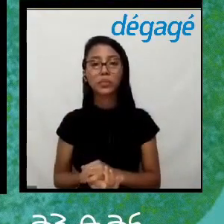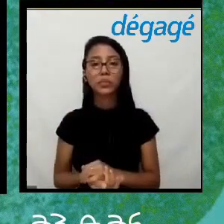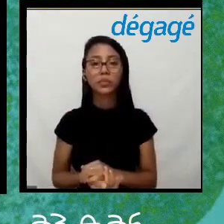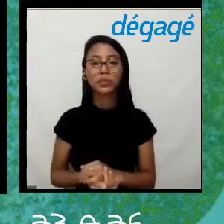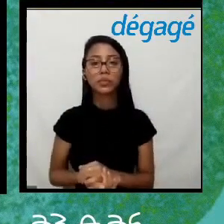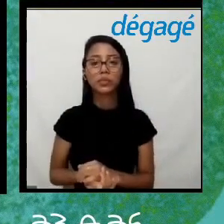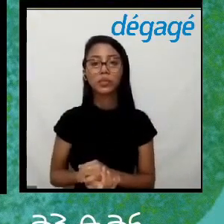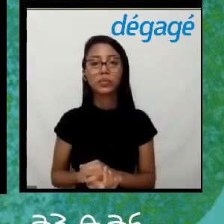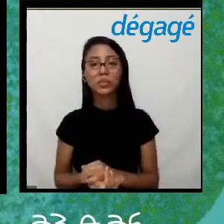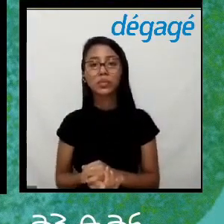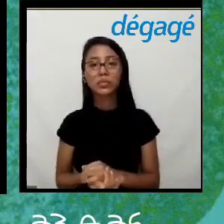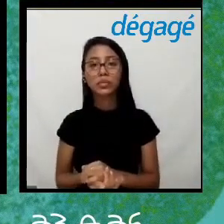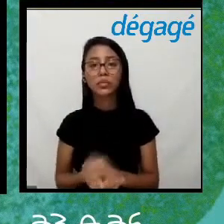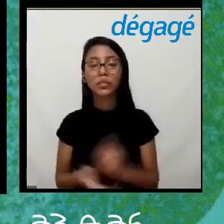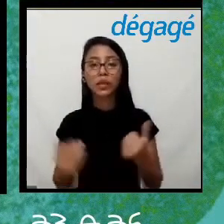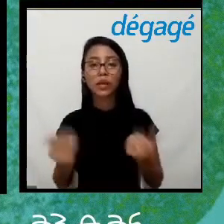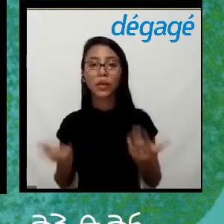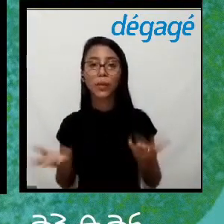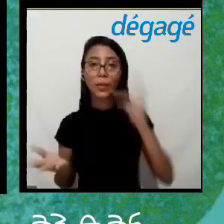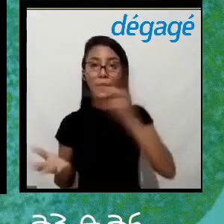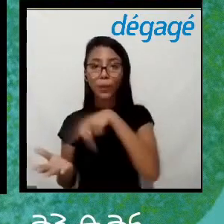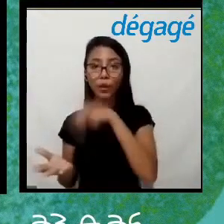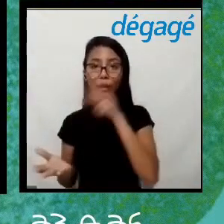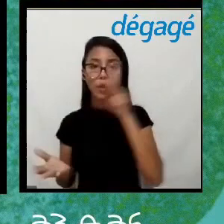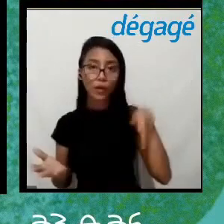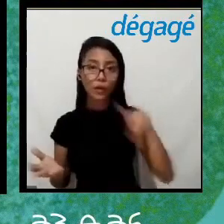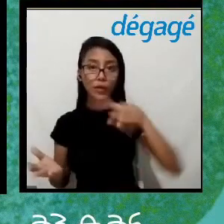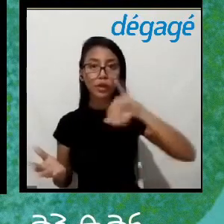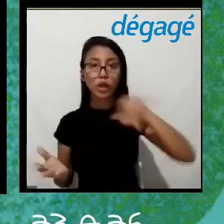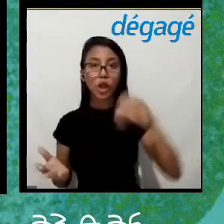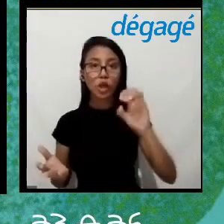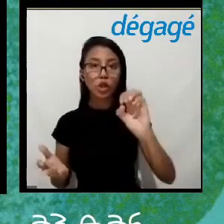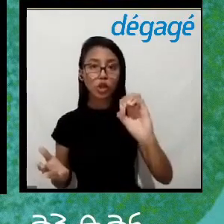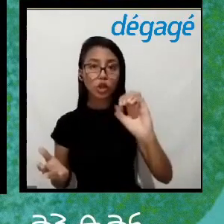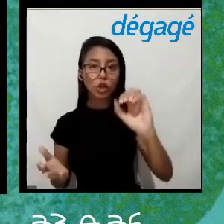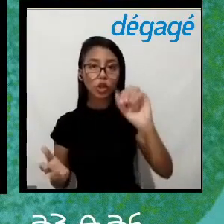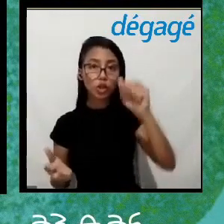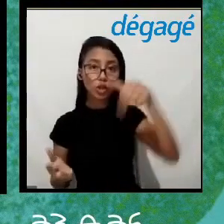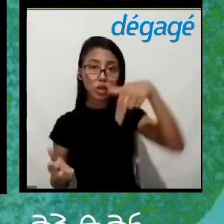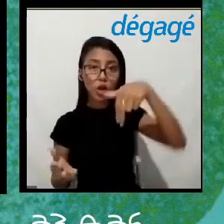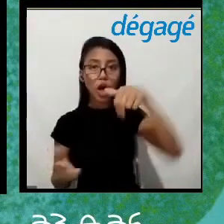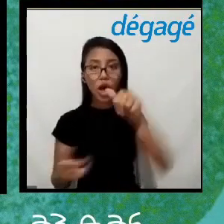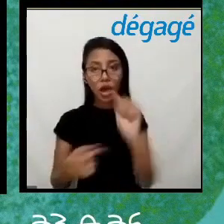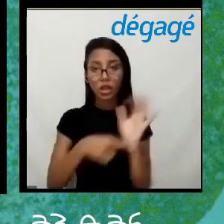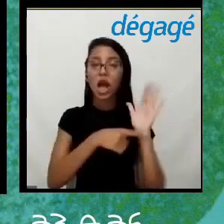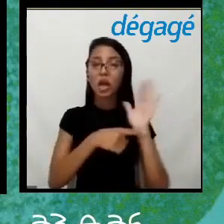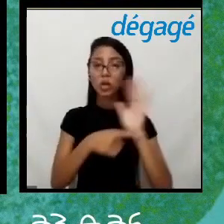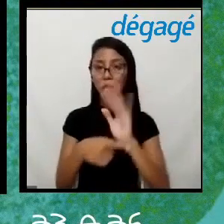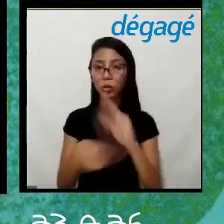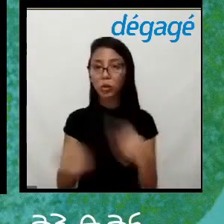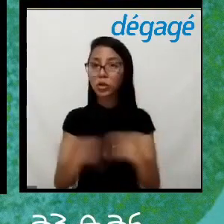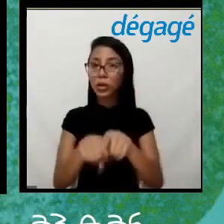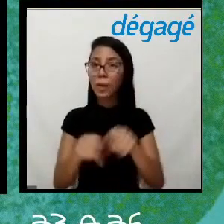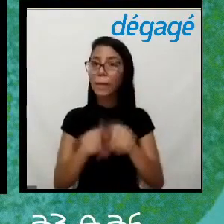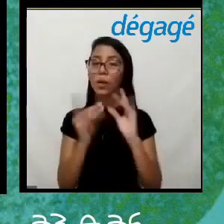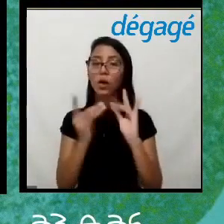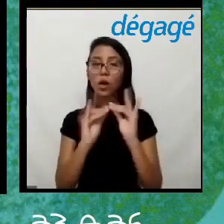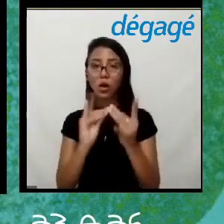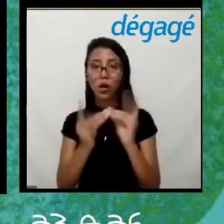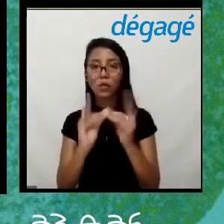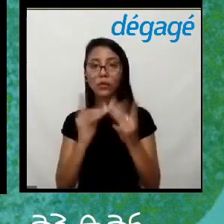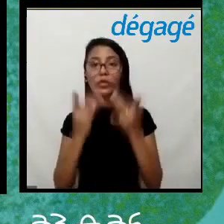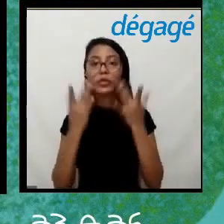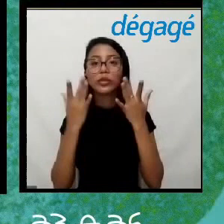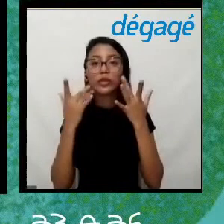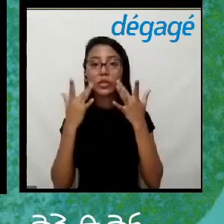professora Joana Ribeiro, e a gente teve a oficialização do projeto dentro da universidade, né? Porque